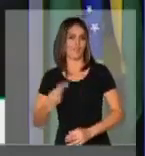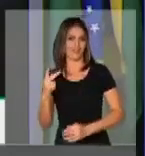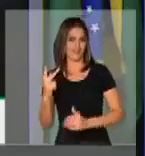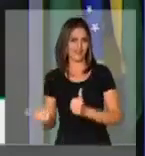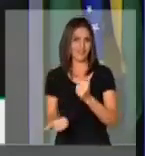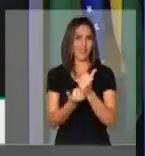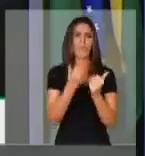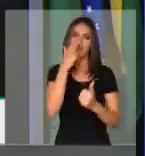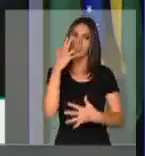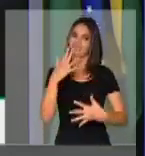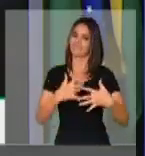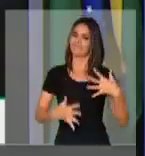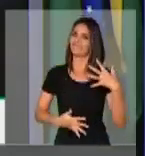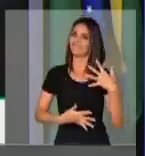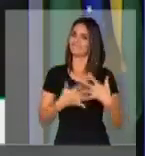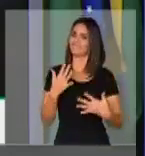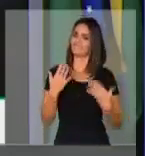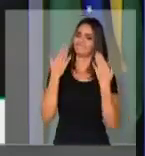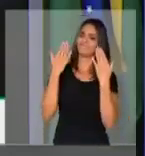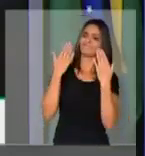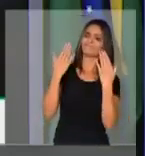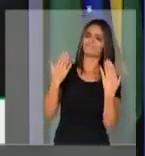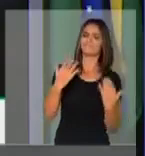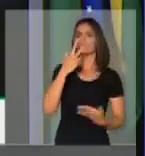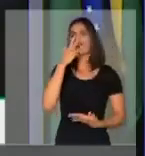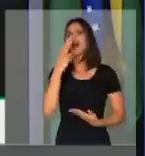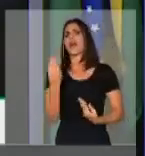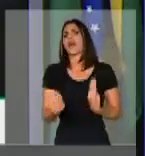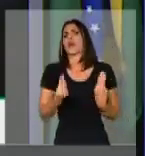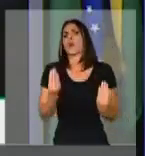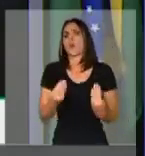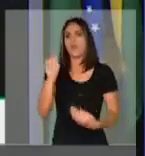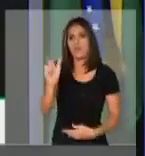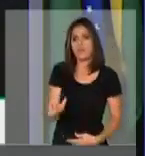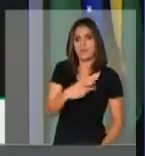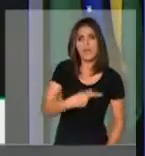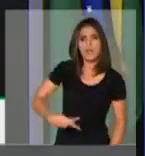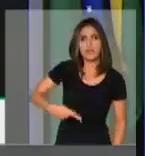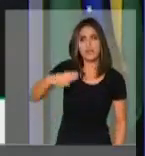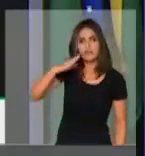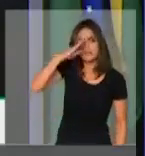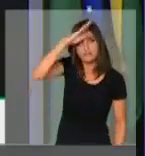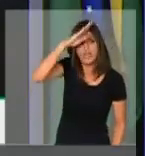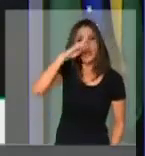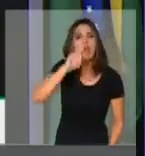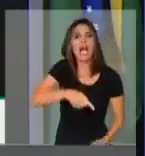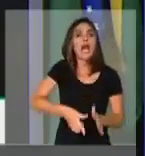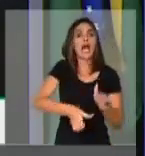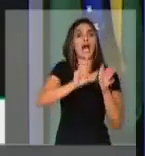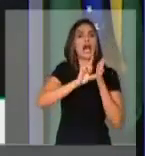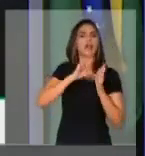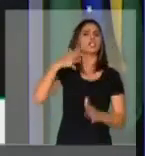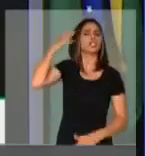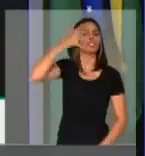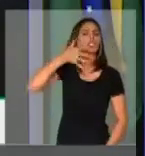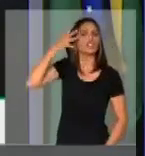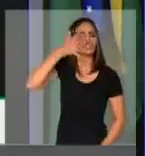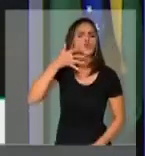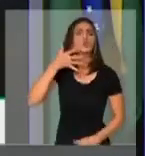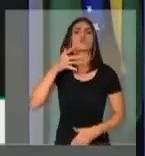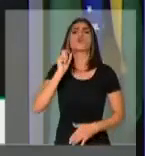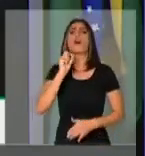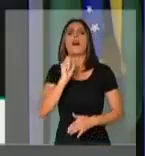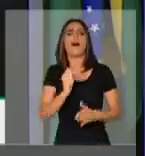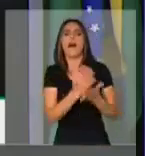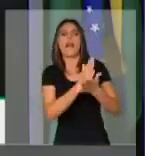se tornando um complicador. Fica a impressão de que o presidente, eleito com o discurso de combate aos privilégios,